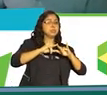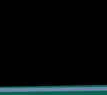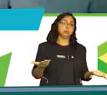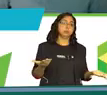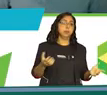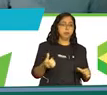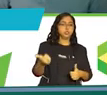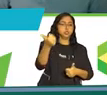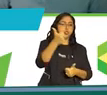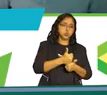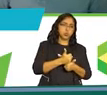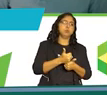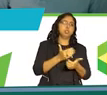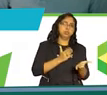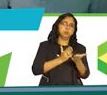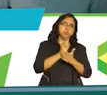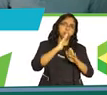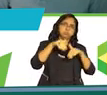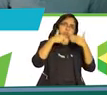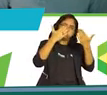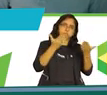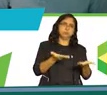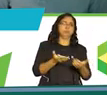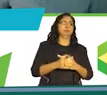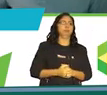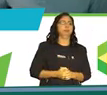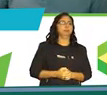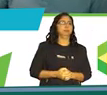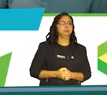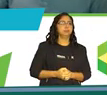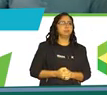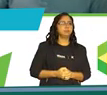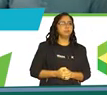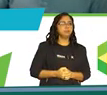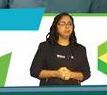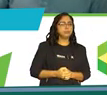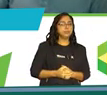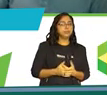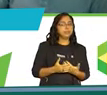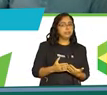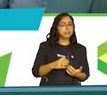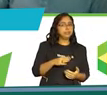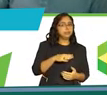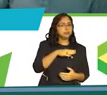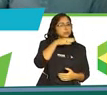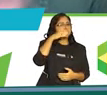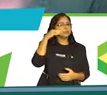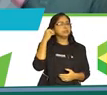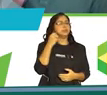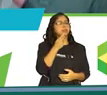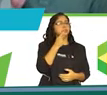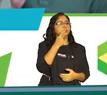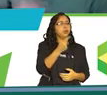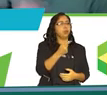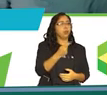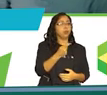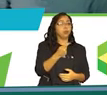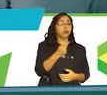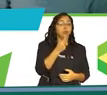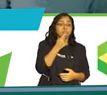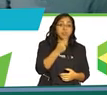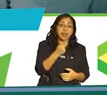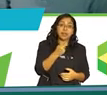aproxima. Só para, já que você me citou, Ciro, na verdade eu não disse que seria um